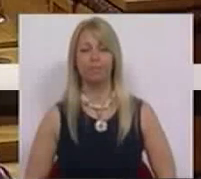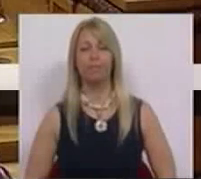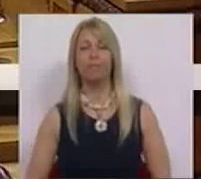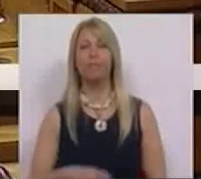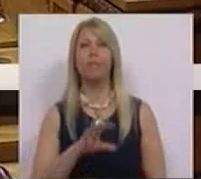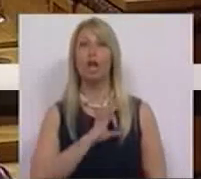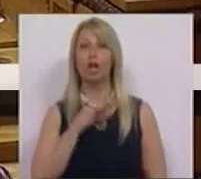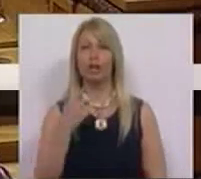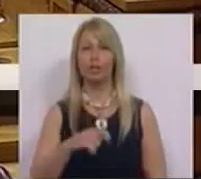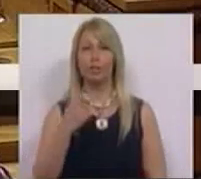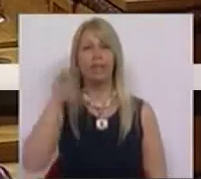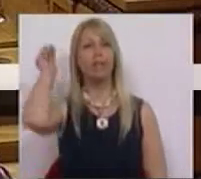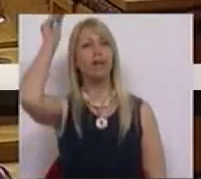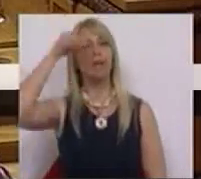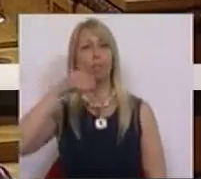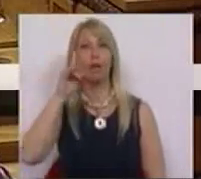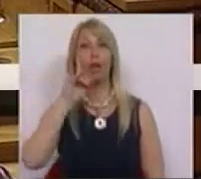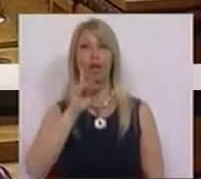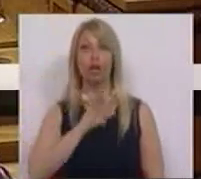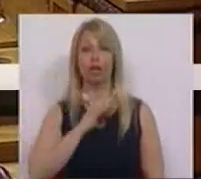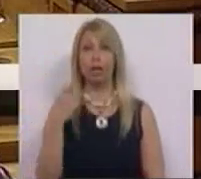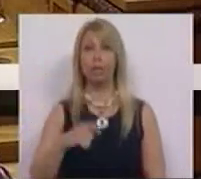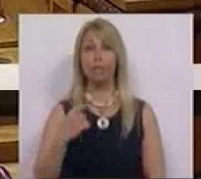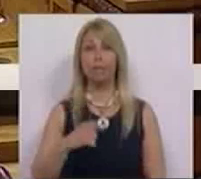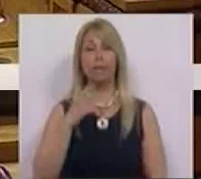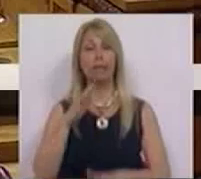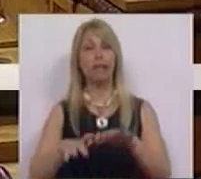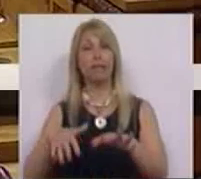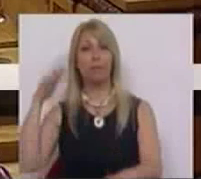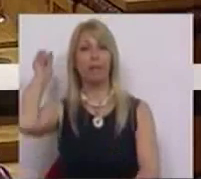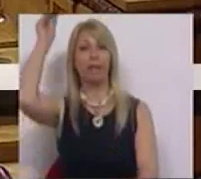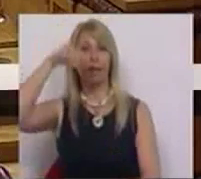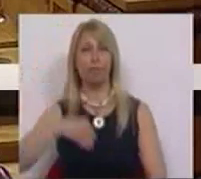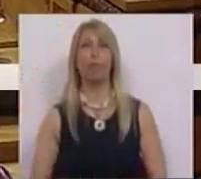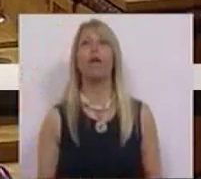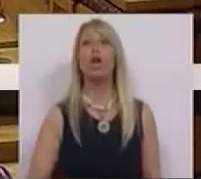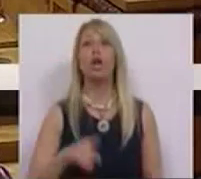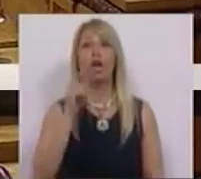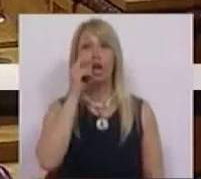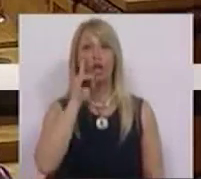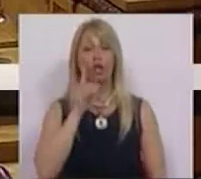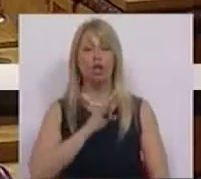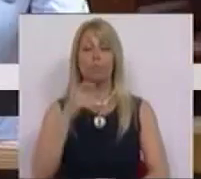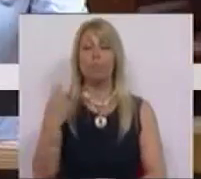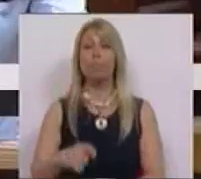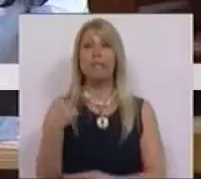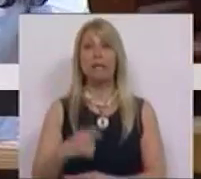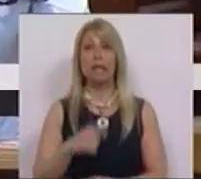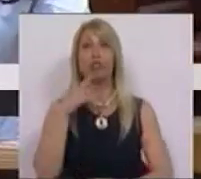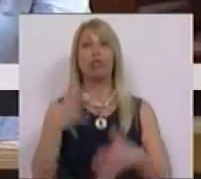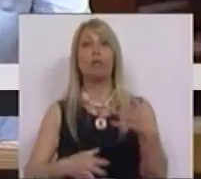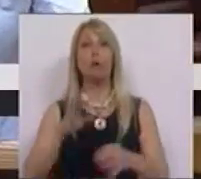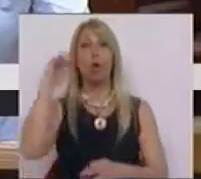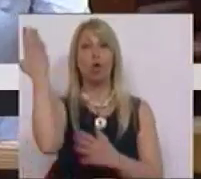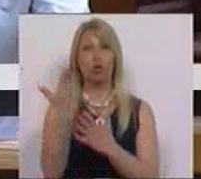Senhor Presidente da República, Senhora Presidente da Assembleia da República, Senhores Presidentes do Tribunal Constitucional e do Supremo Tribunal